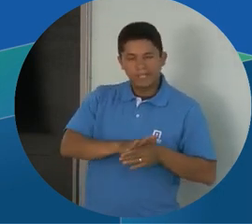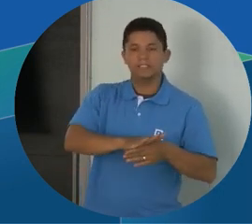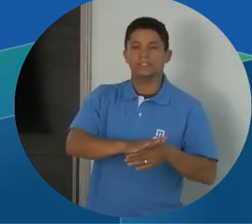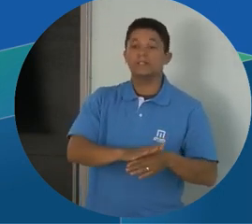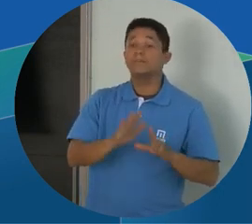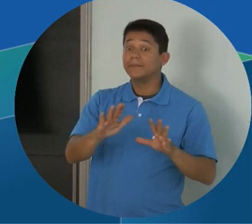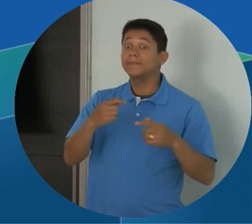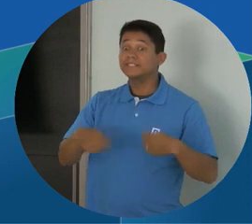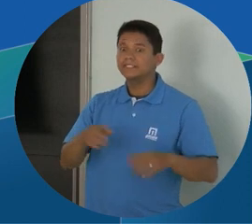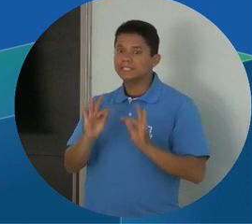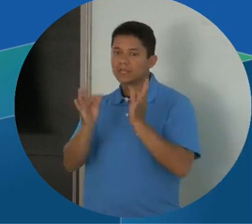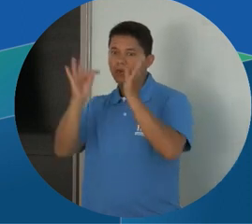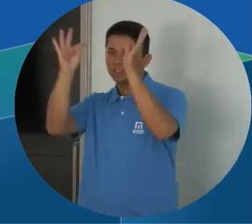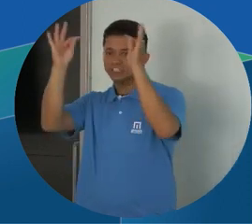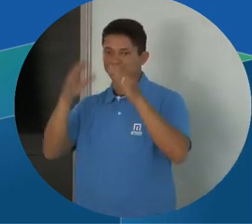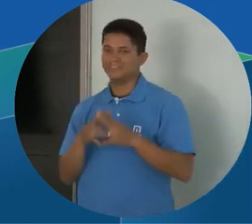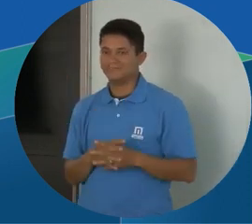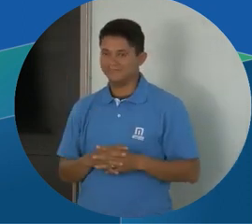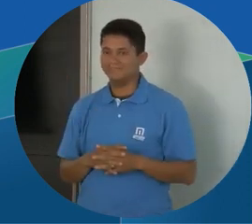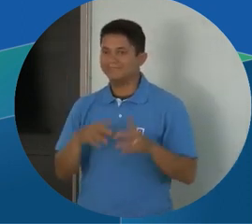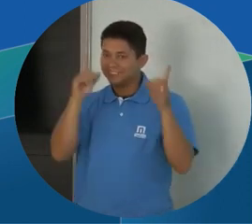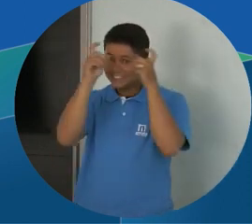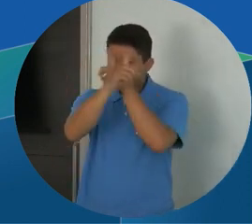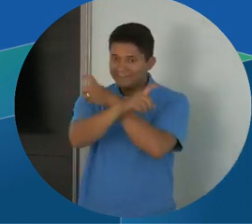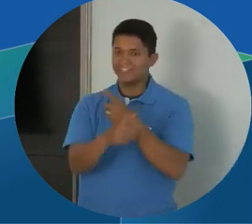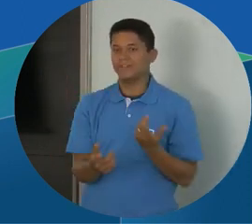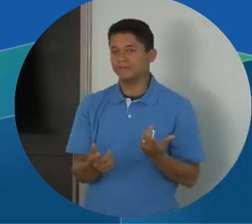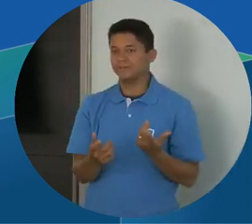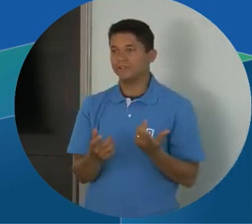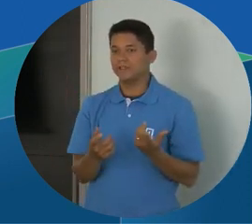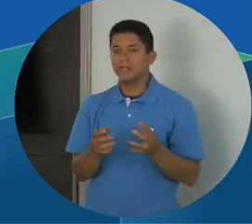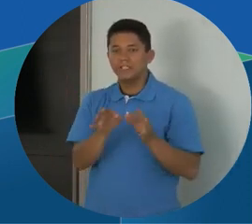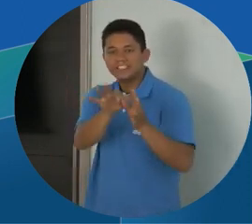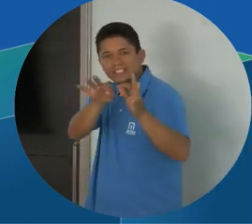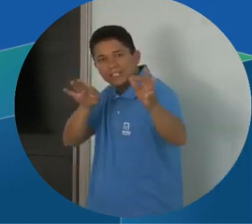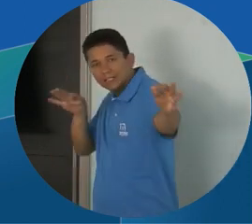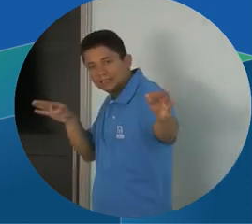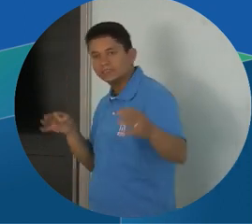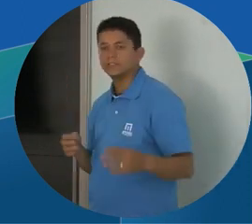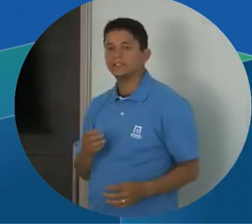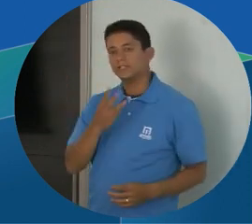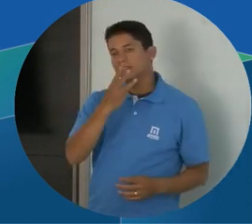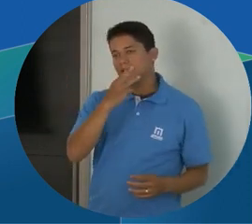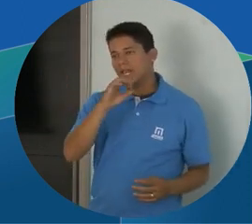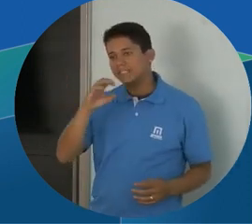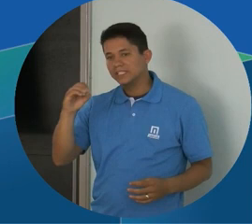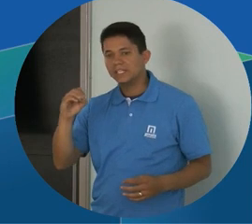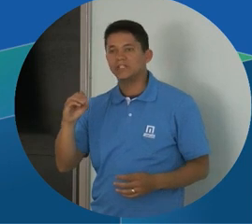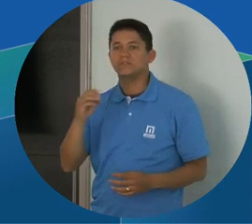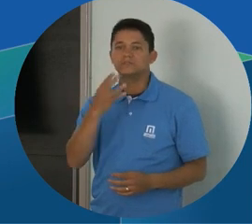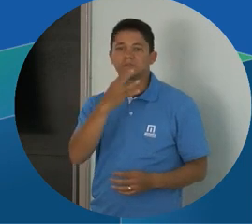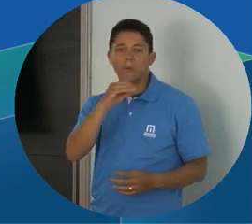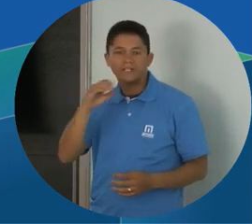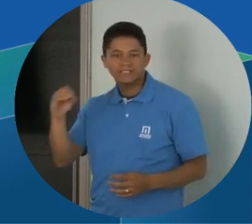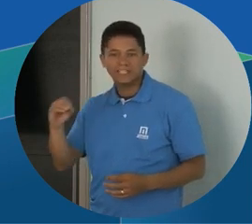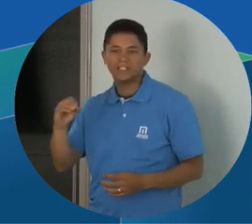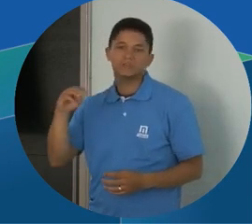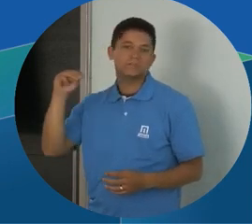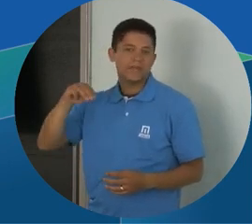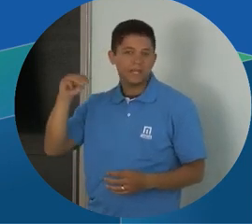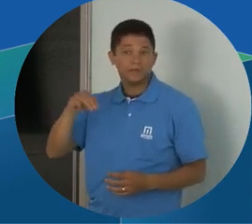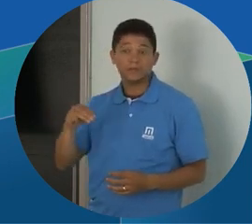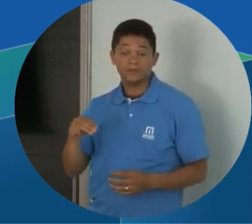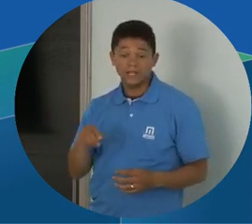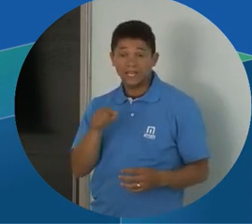por trás dela. São desafios de bombear longas distâncias, 300, 400, 500, 600 metros, de deixar essa